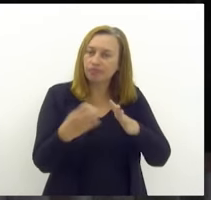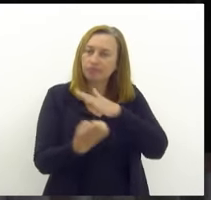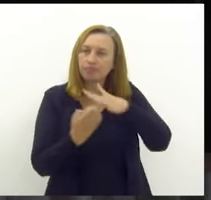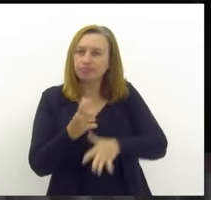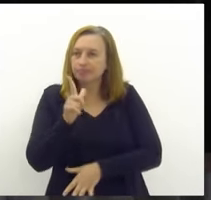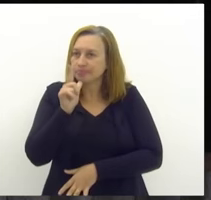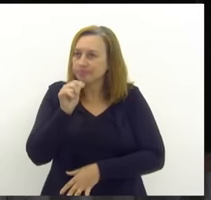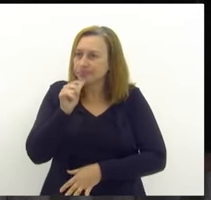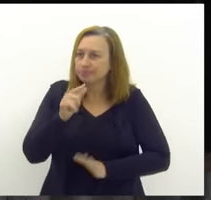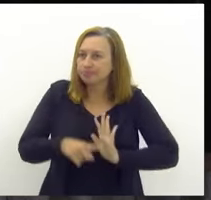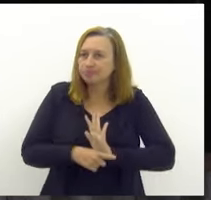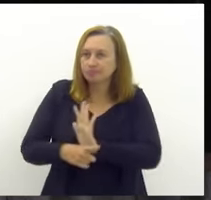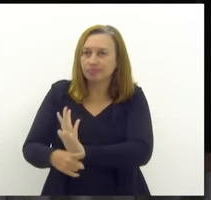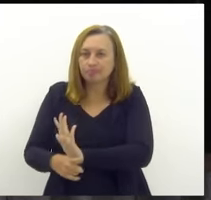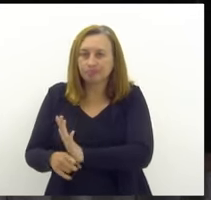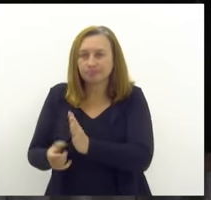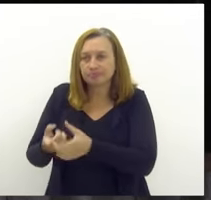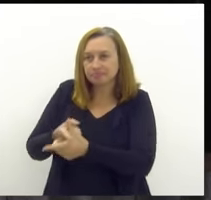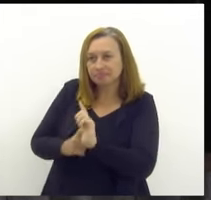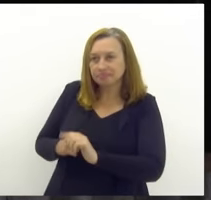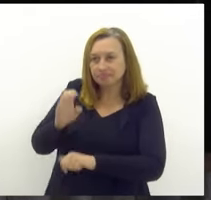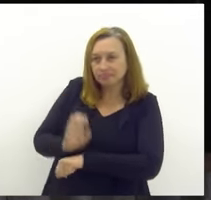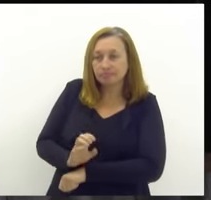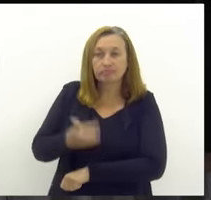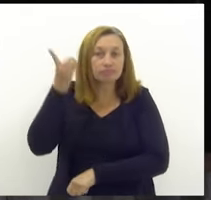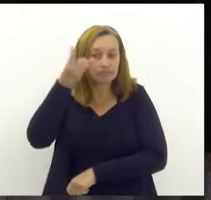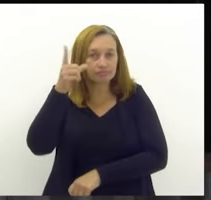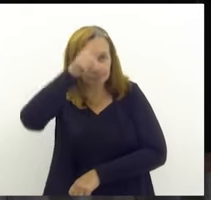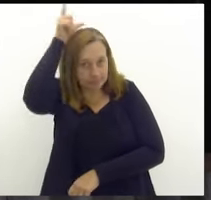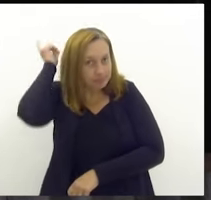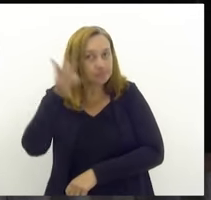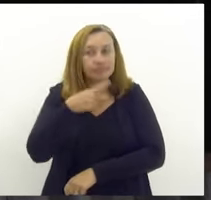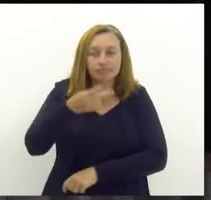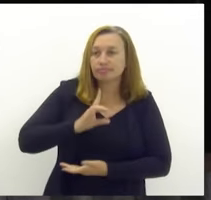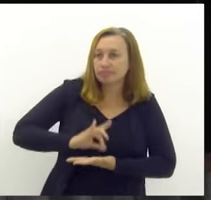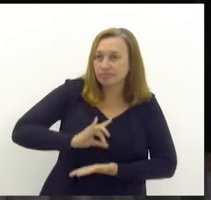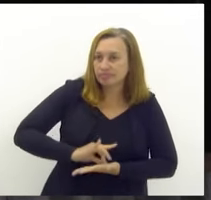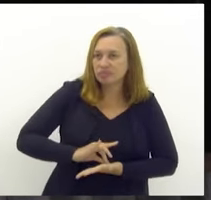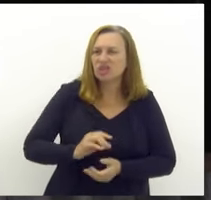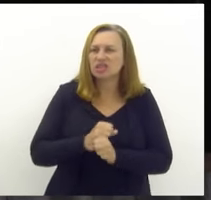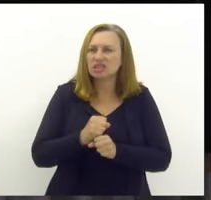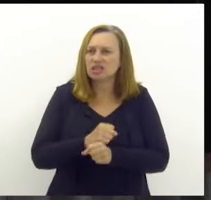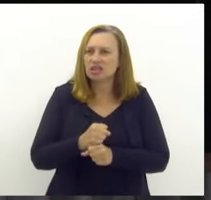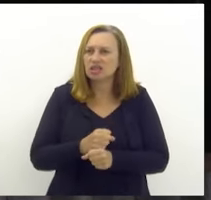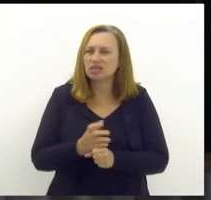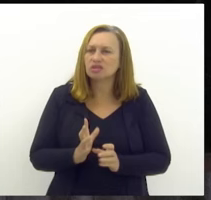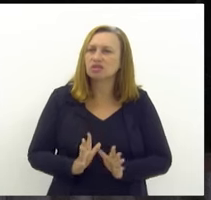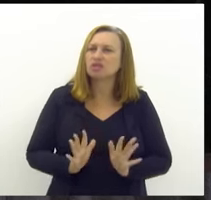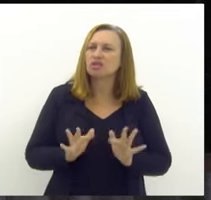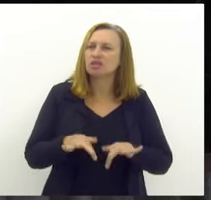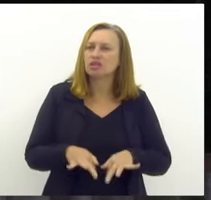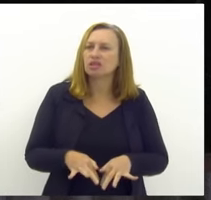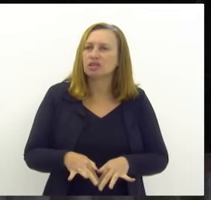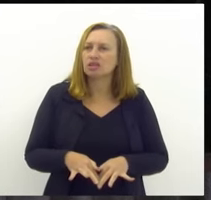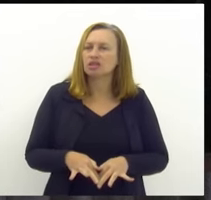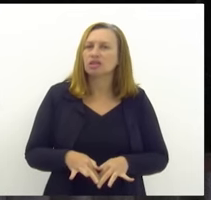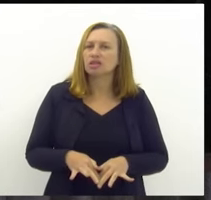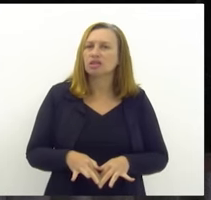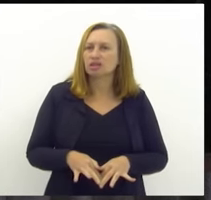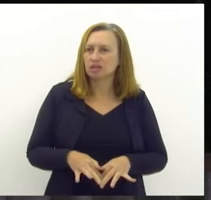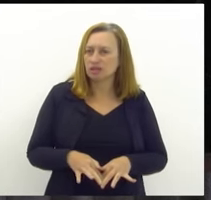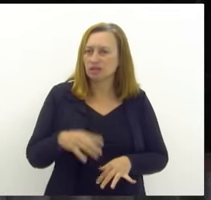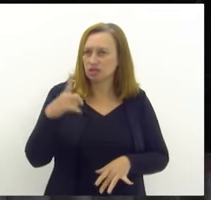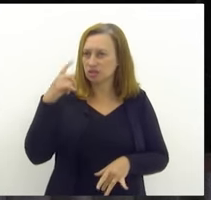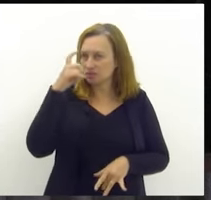rombo do Estado o que o Deputado Paulo falou é verdade esse ano nós vamos chegar até oo final do ano deputada Marina empurrando a corda